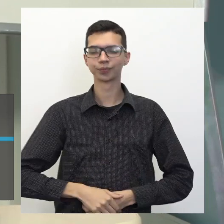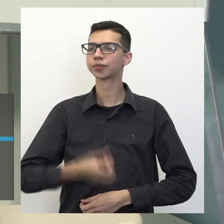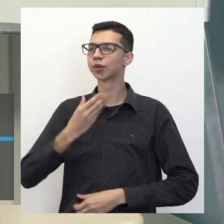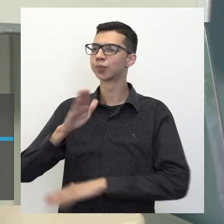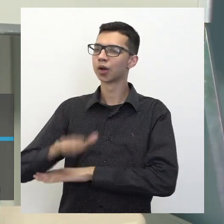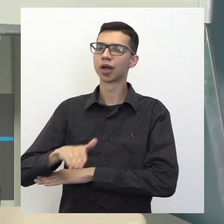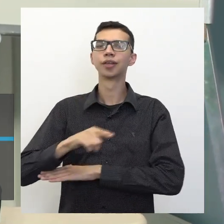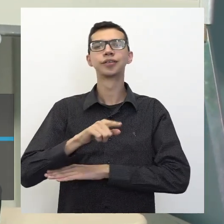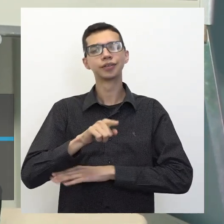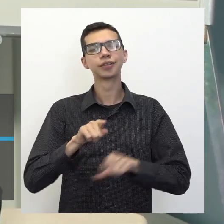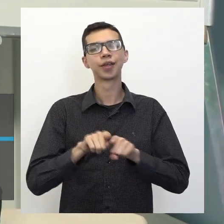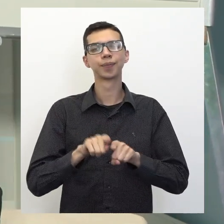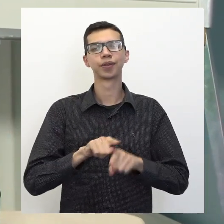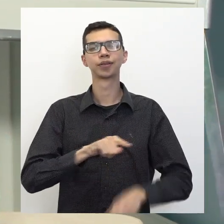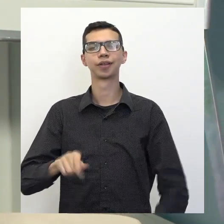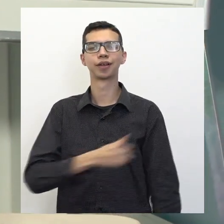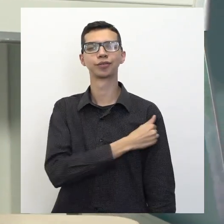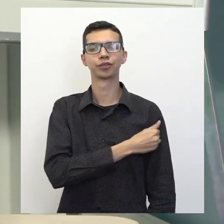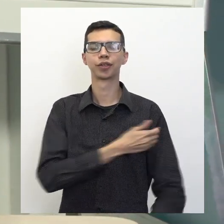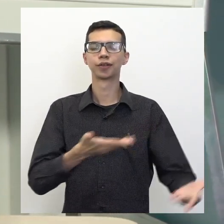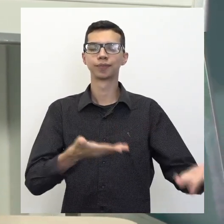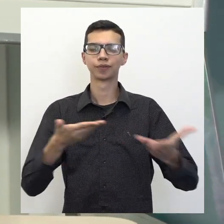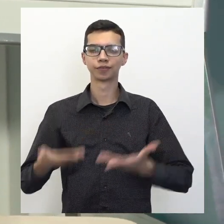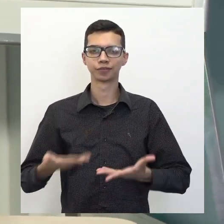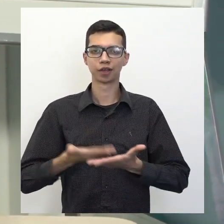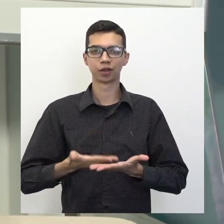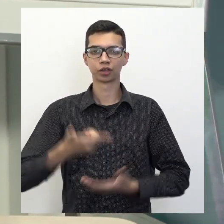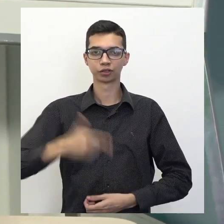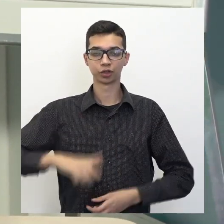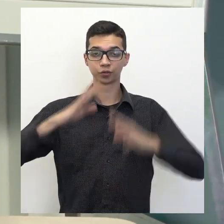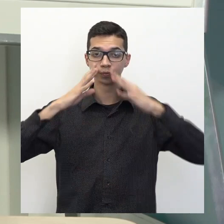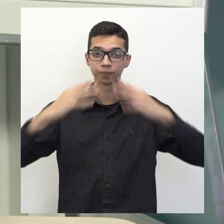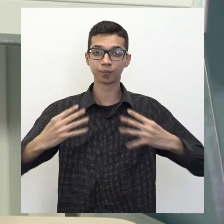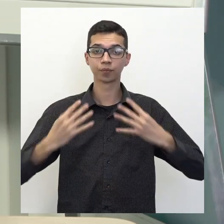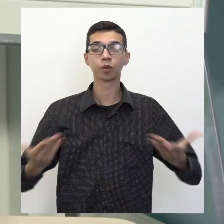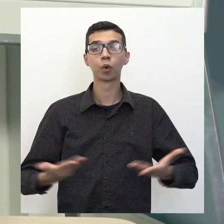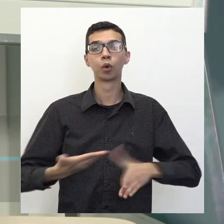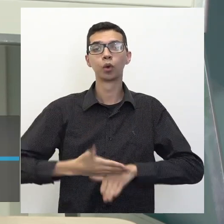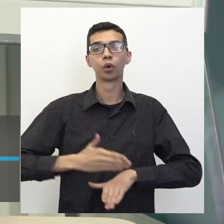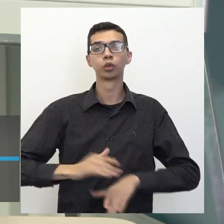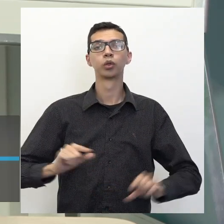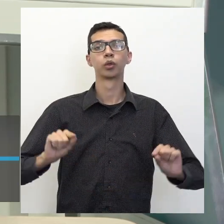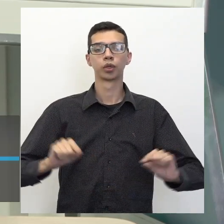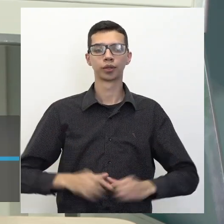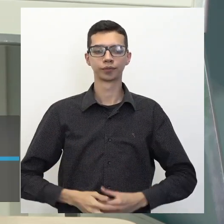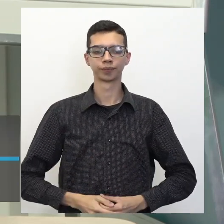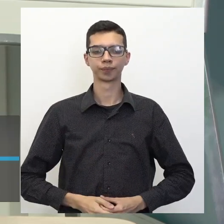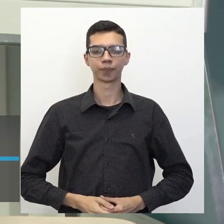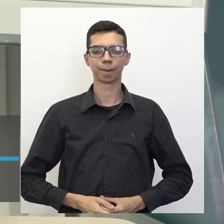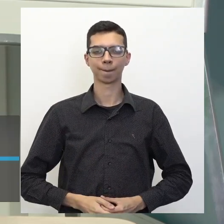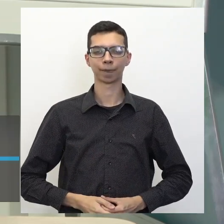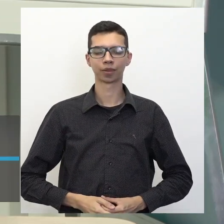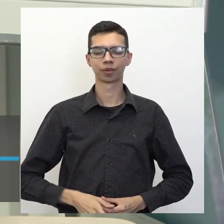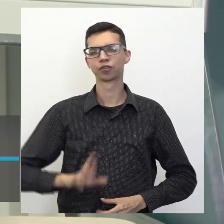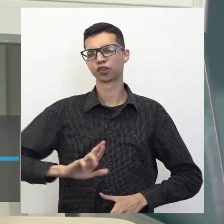todos bem-vindos a mais uma aula. Hoje nós vamos trabalhar a habilidade entre diferentes